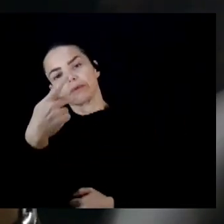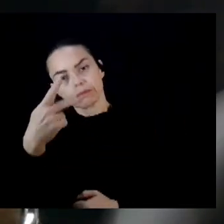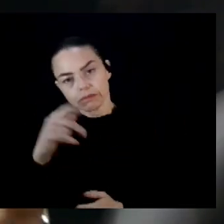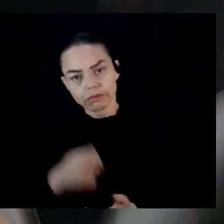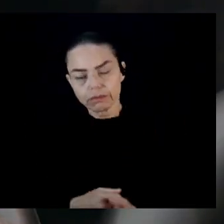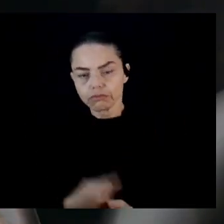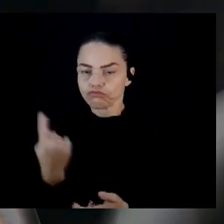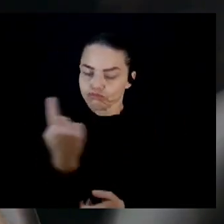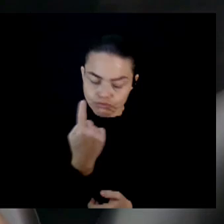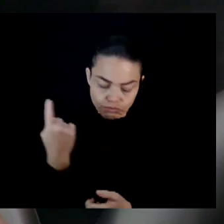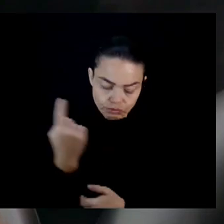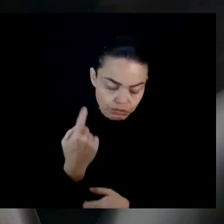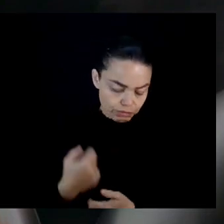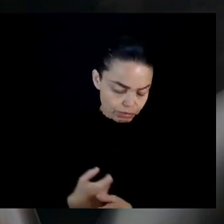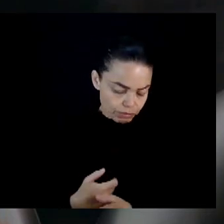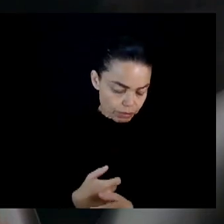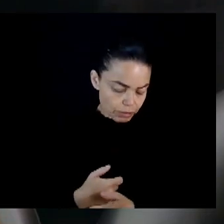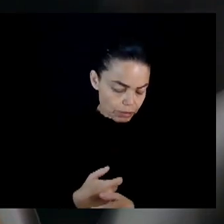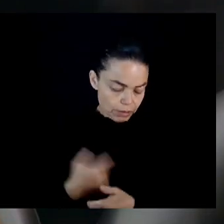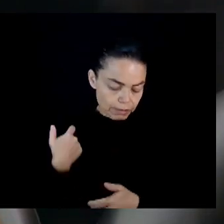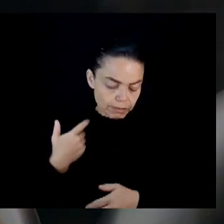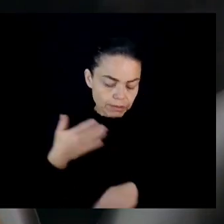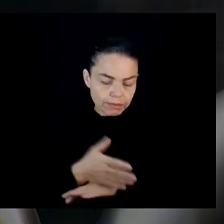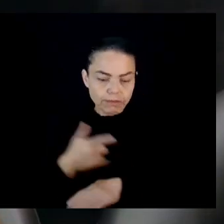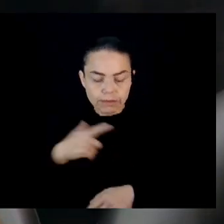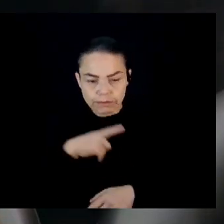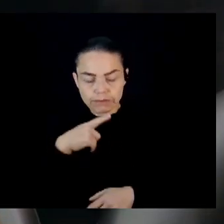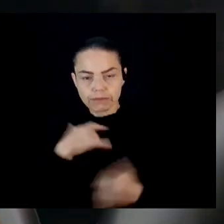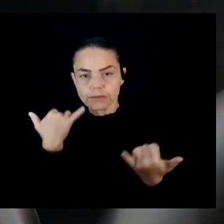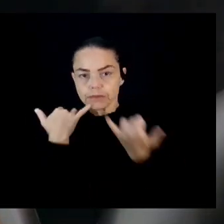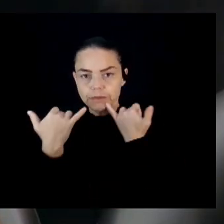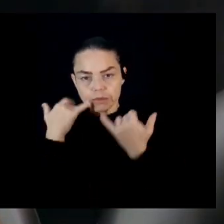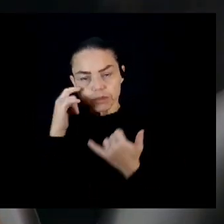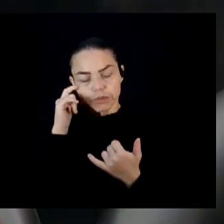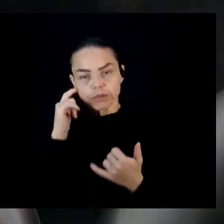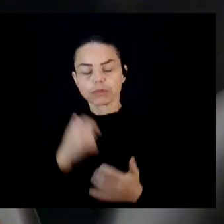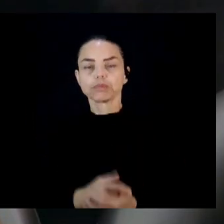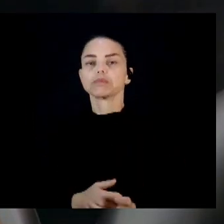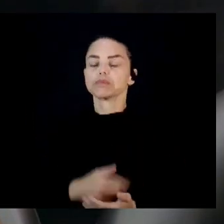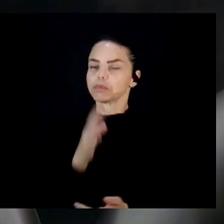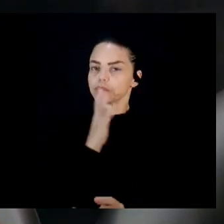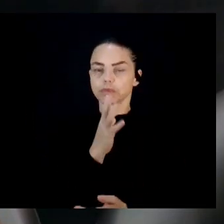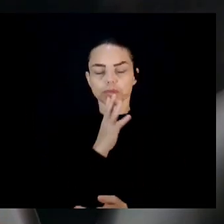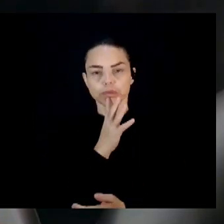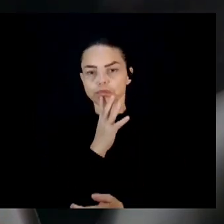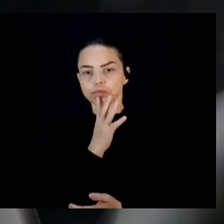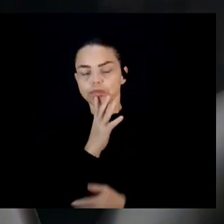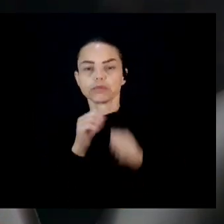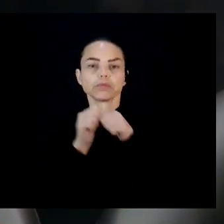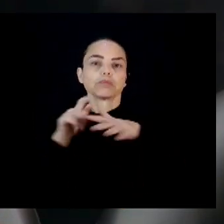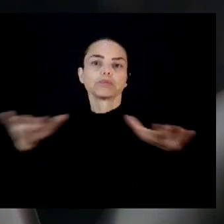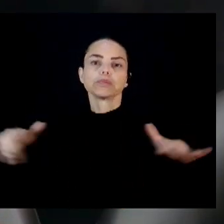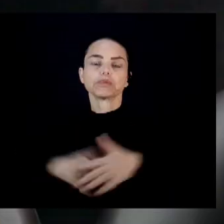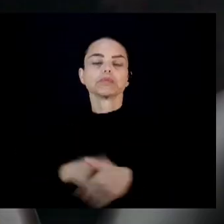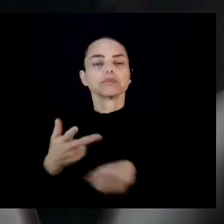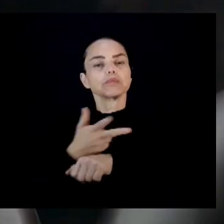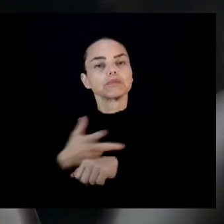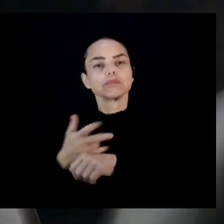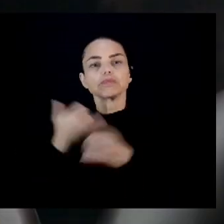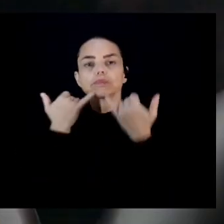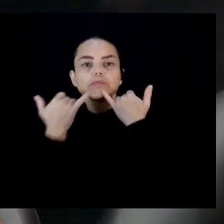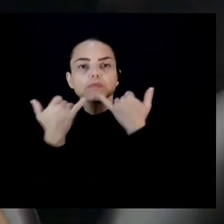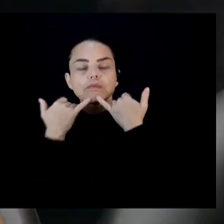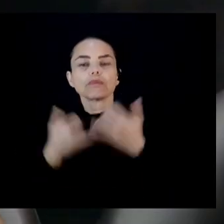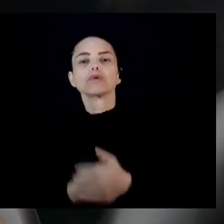muitas vezes as pessoas não têm acesso, mas hoje a gente tem muita informação, tem muito conhecimento disseminado. É buscar uma informação, um conhecimento de